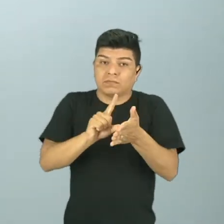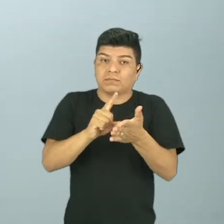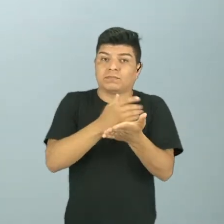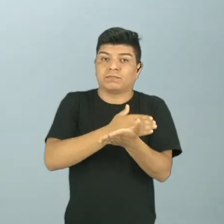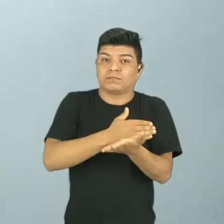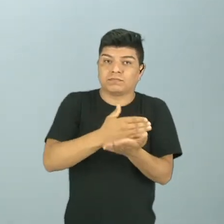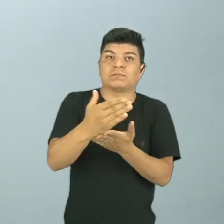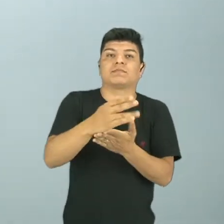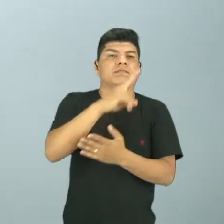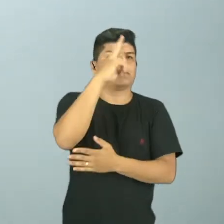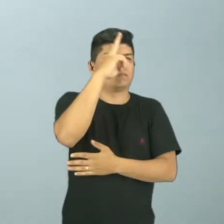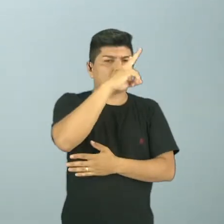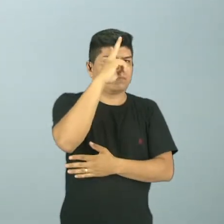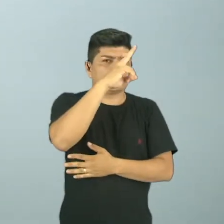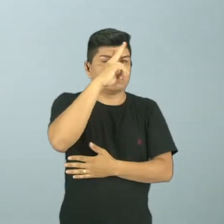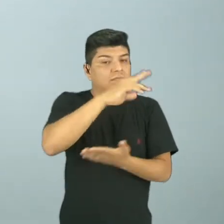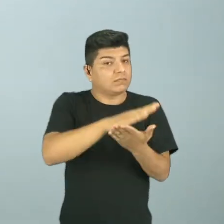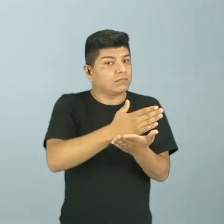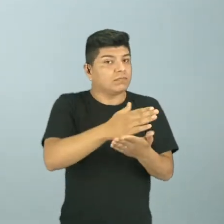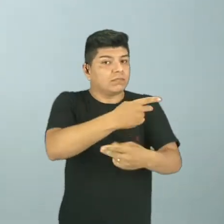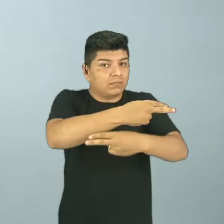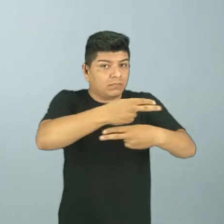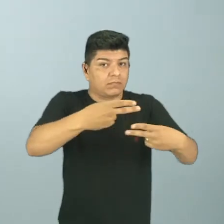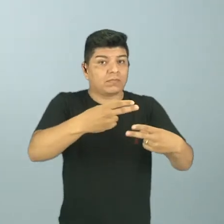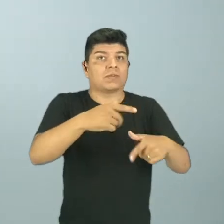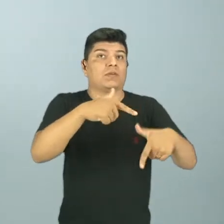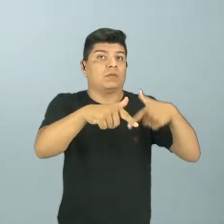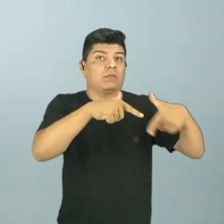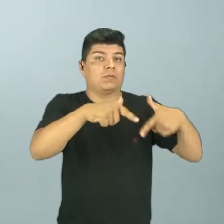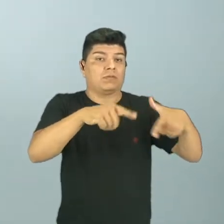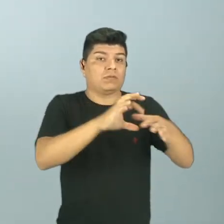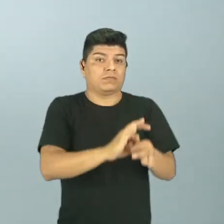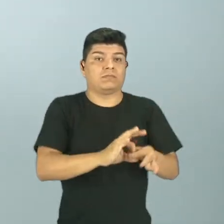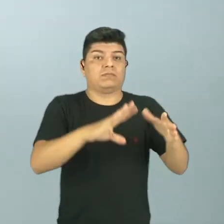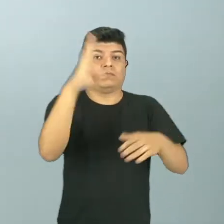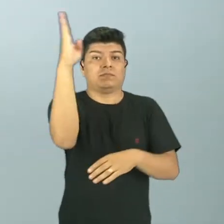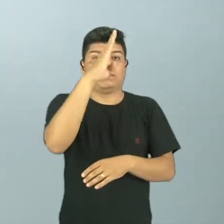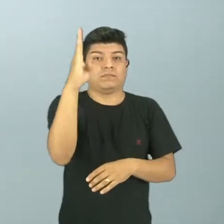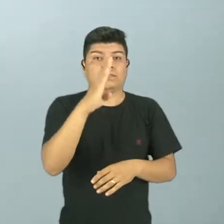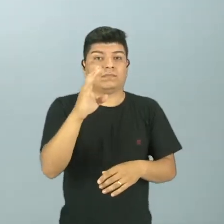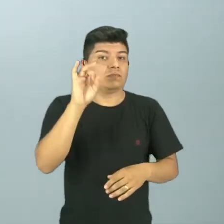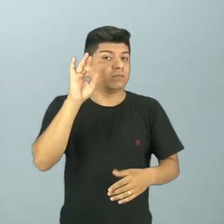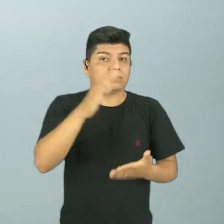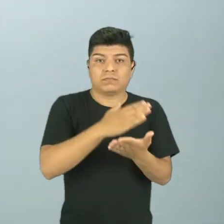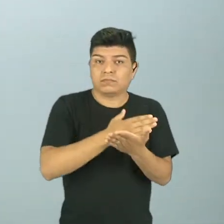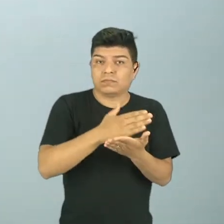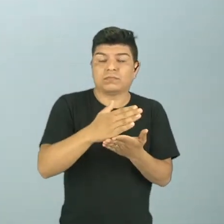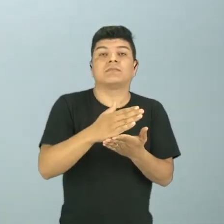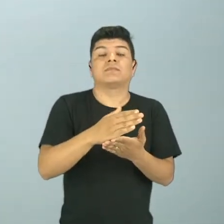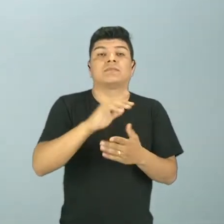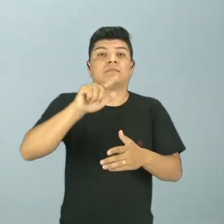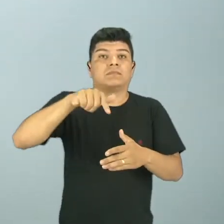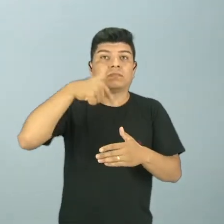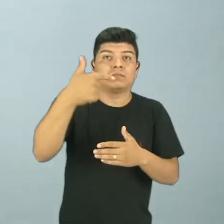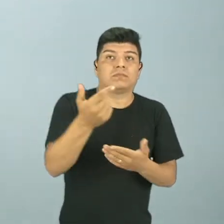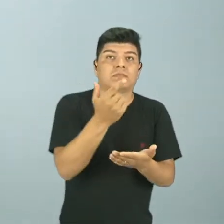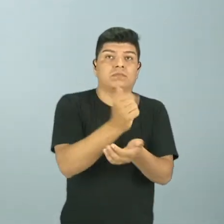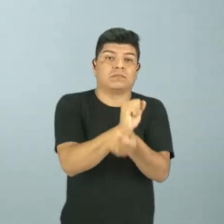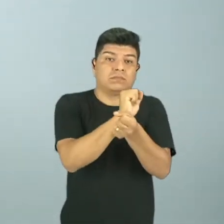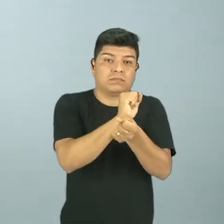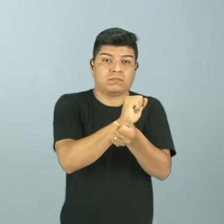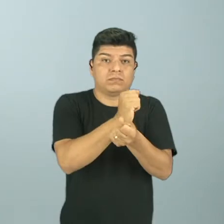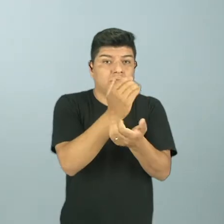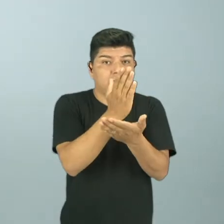sobre eles, vamos relembrar um pouquinho algumas coisas. O trabalho livre aqui no Brasil só vai começar após a abolição da